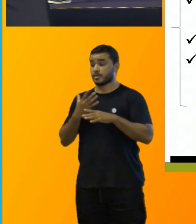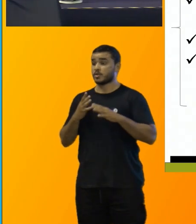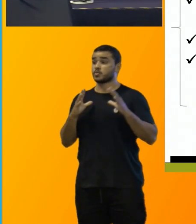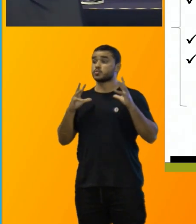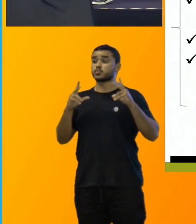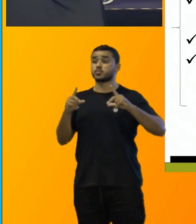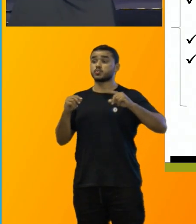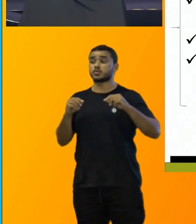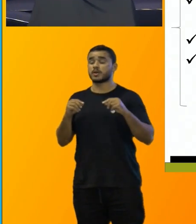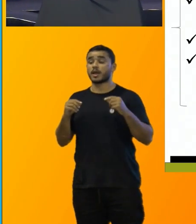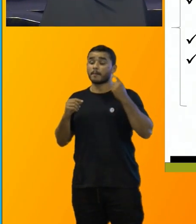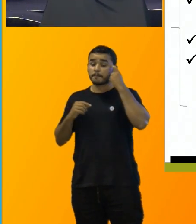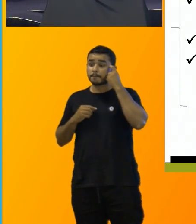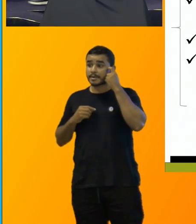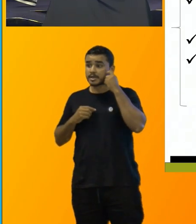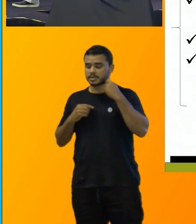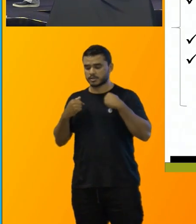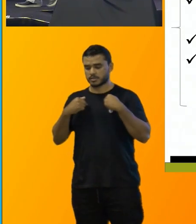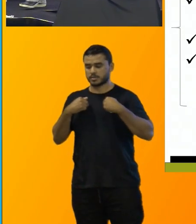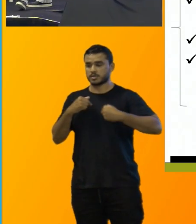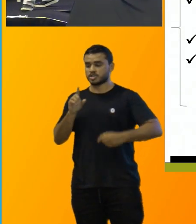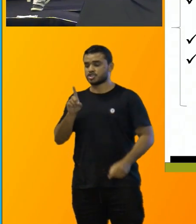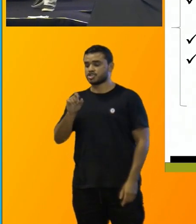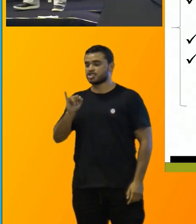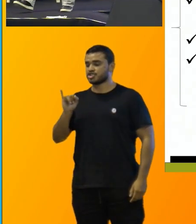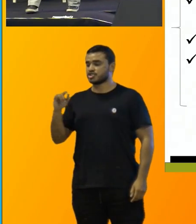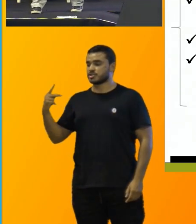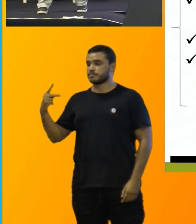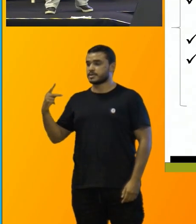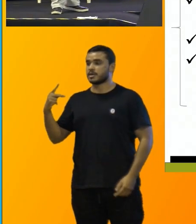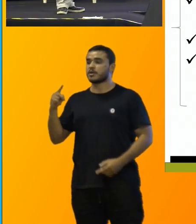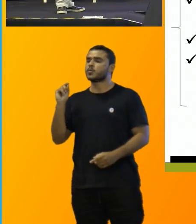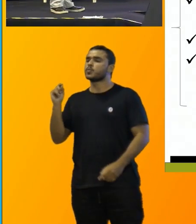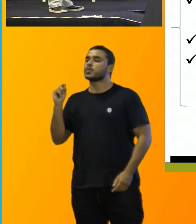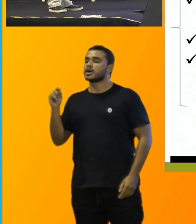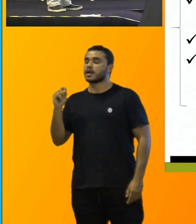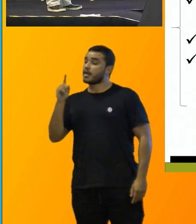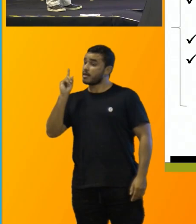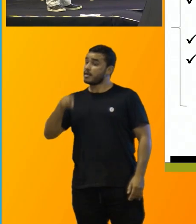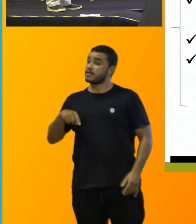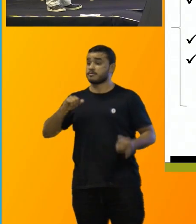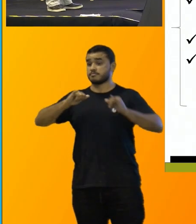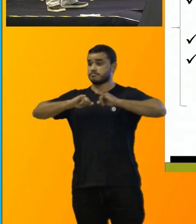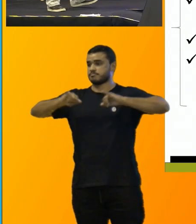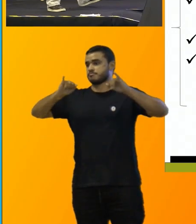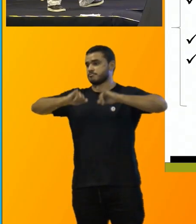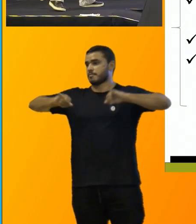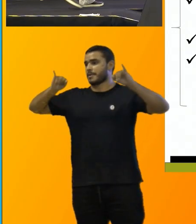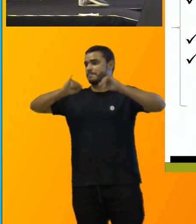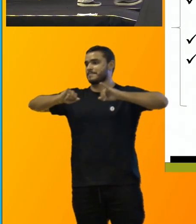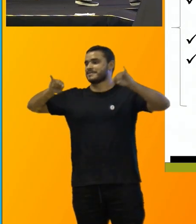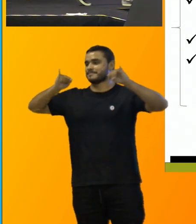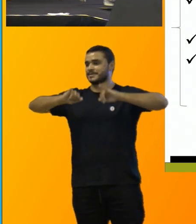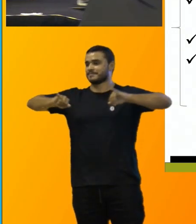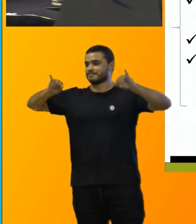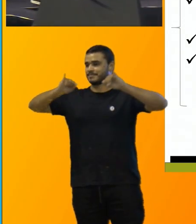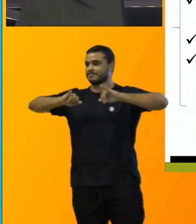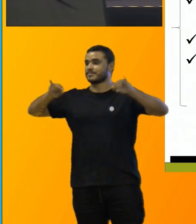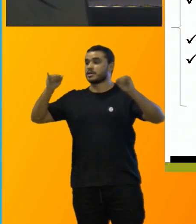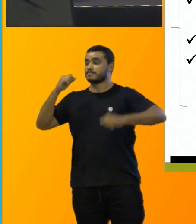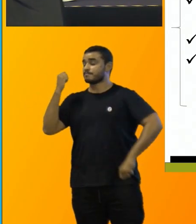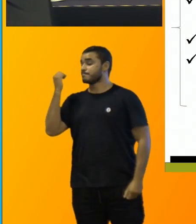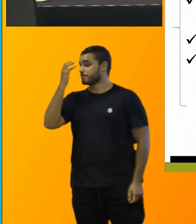de Vargas como pai dos pobres foi o DIP, Departamento de Imprensa e Propaganda. Olha que